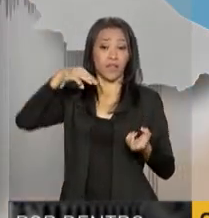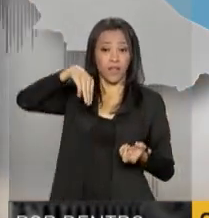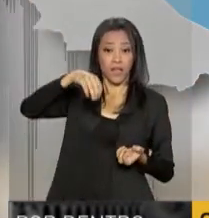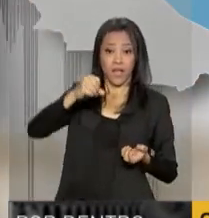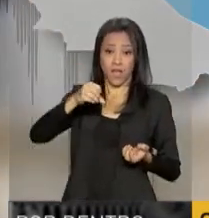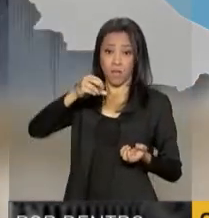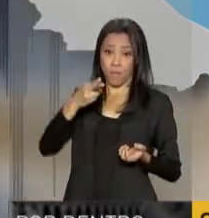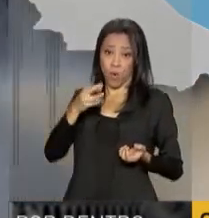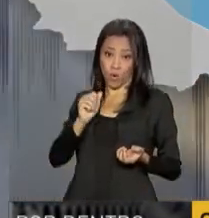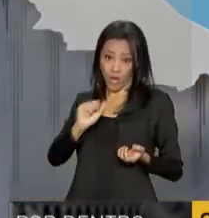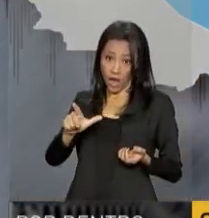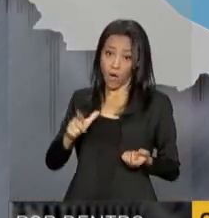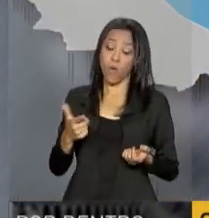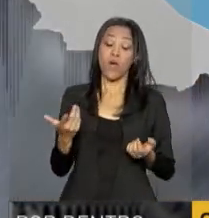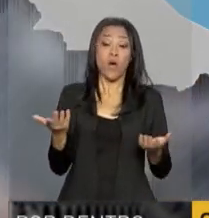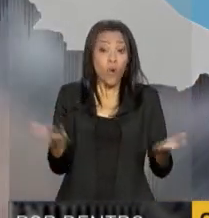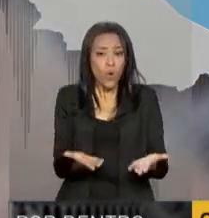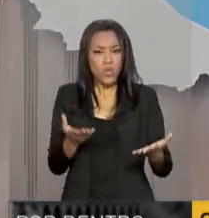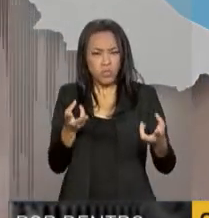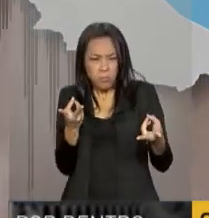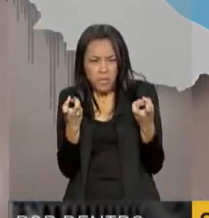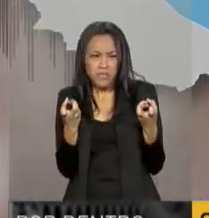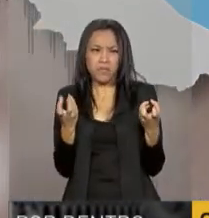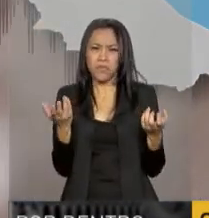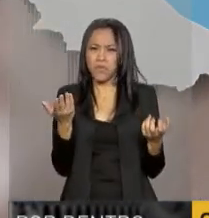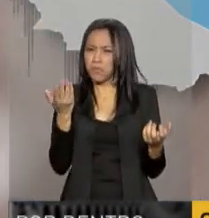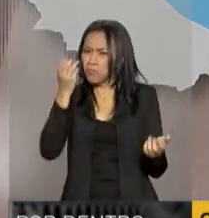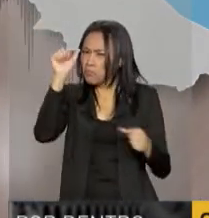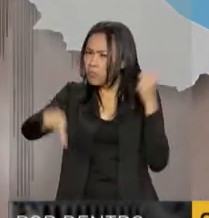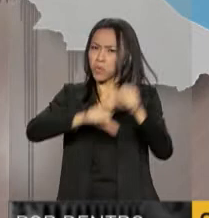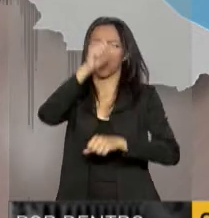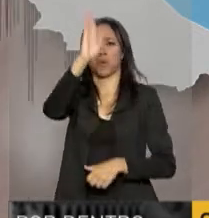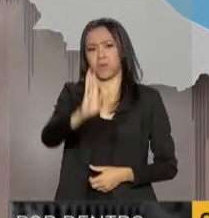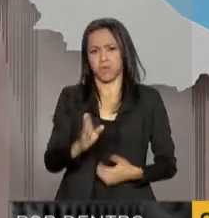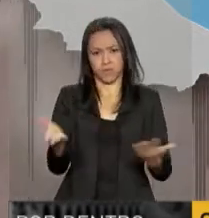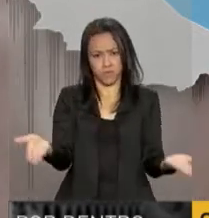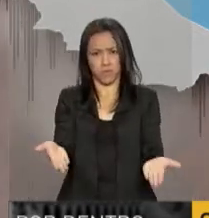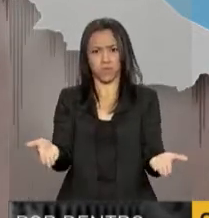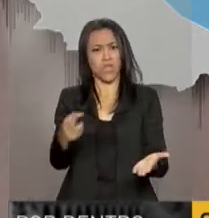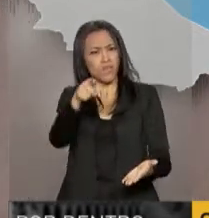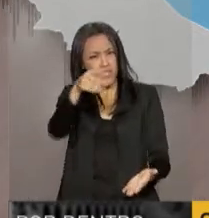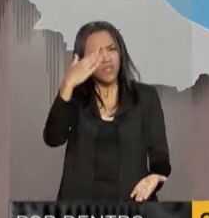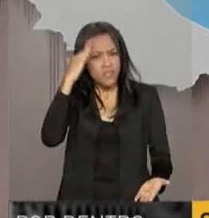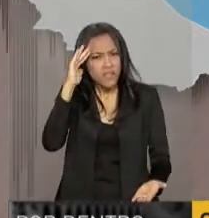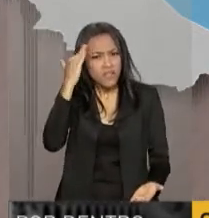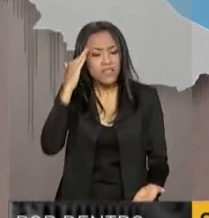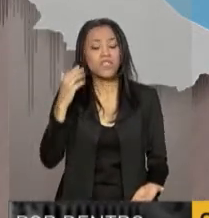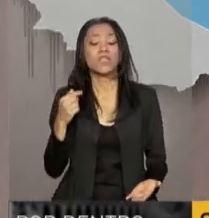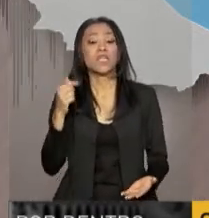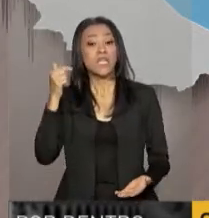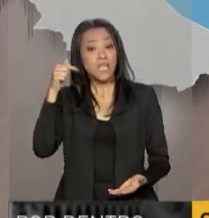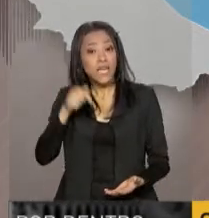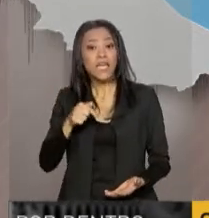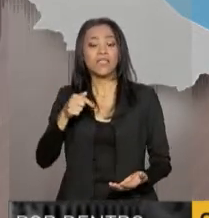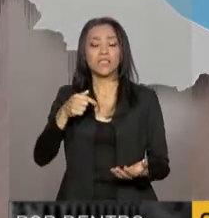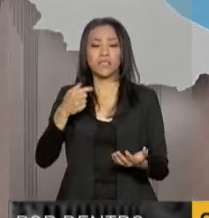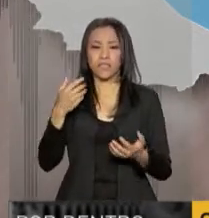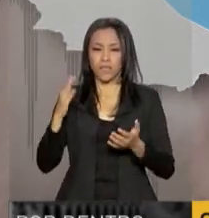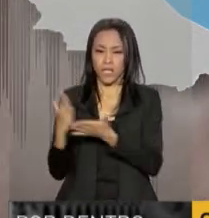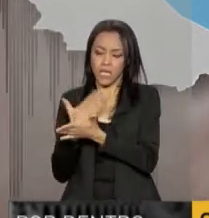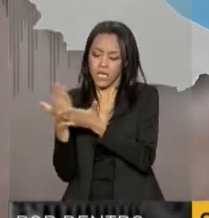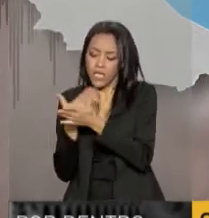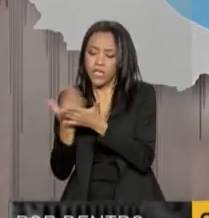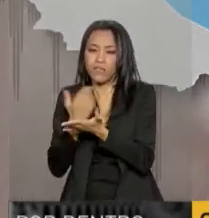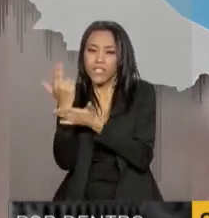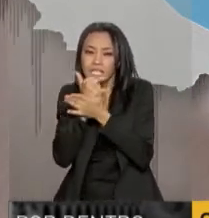brasil mudou muito o brasil está muito mudado o seu entende que com esse projeto mônica instituto maurício de